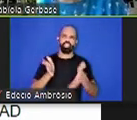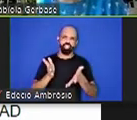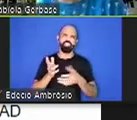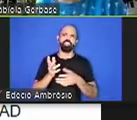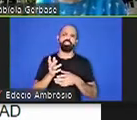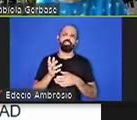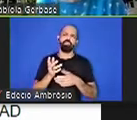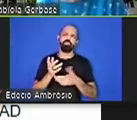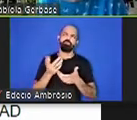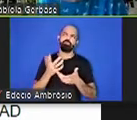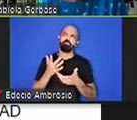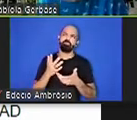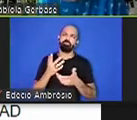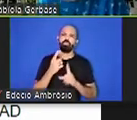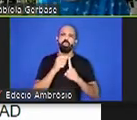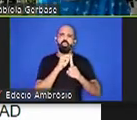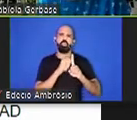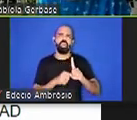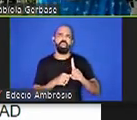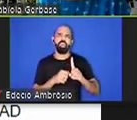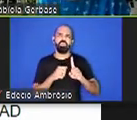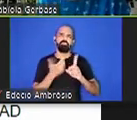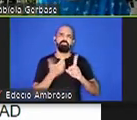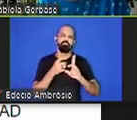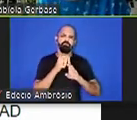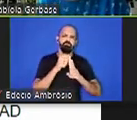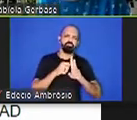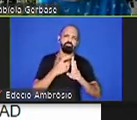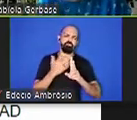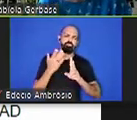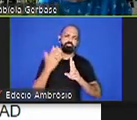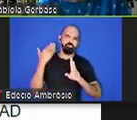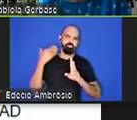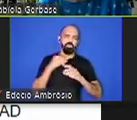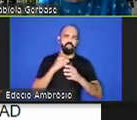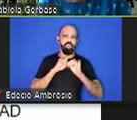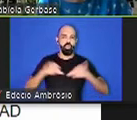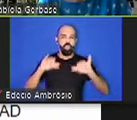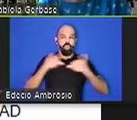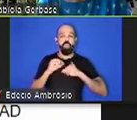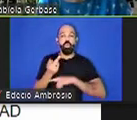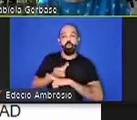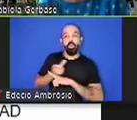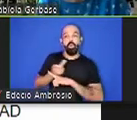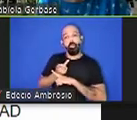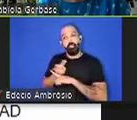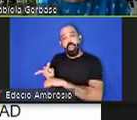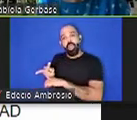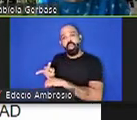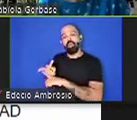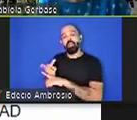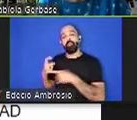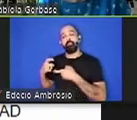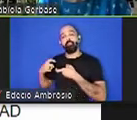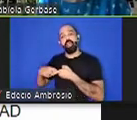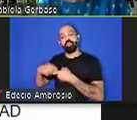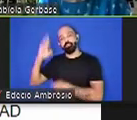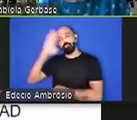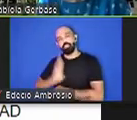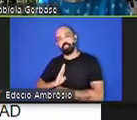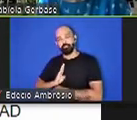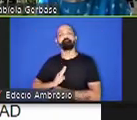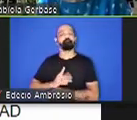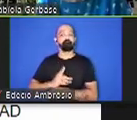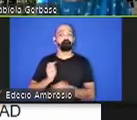menos 2, acho que 1 mês e pouco essa notícia, buscando parceiros no Brasil, né? Então, a gente vê também essa possibilidade